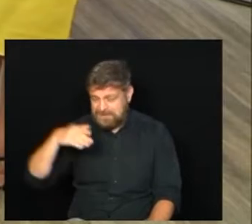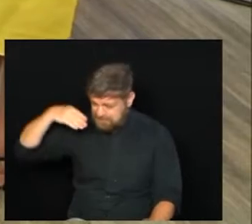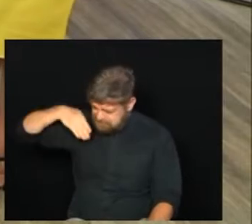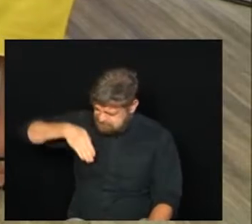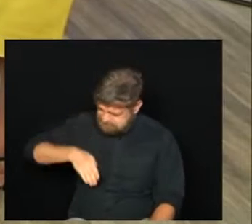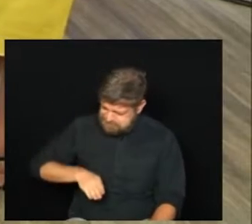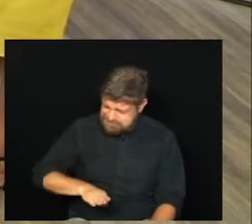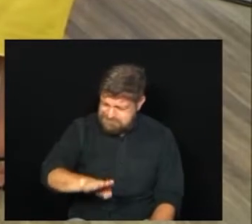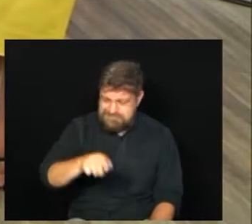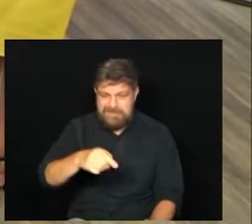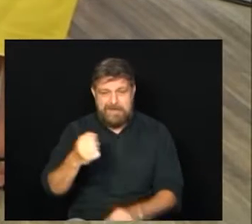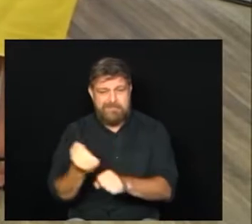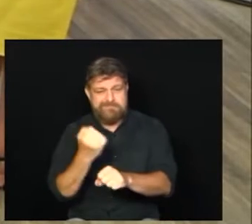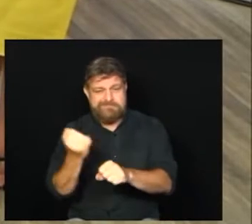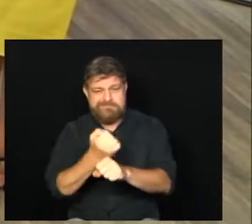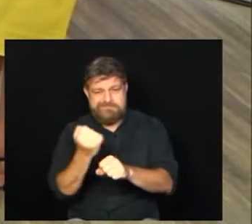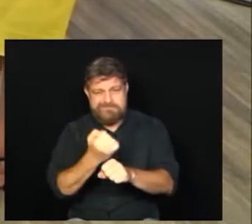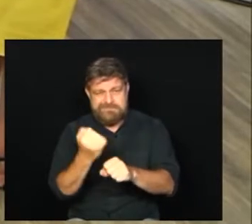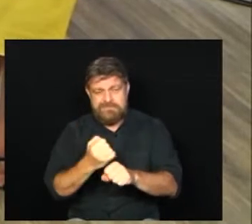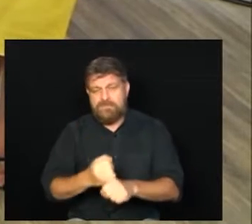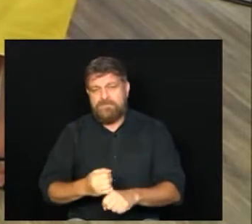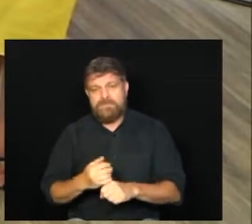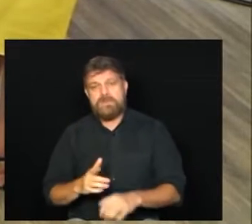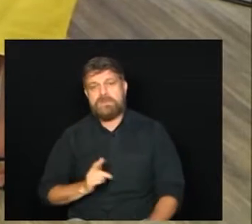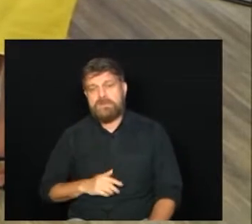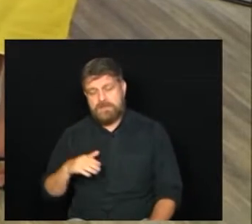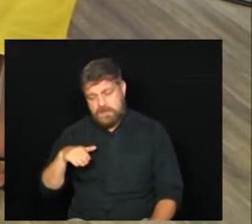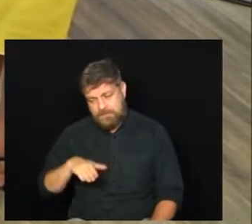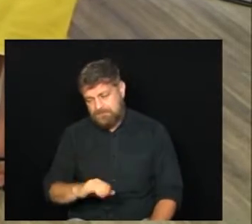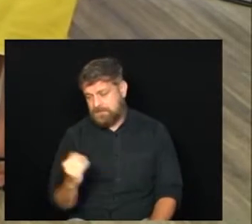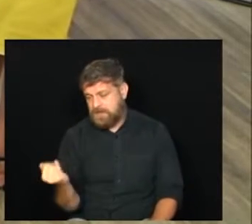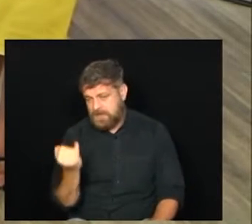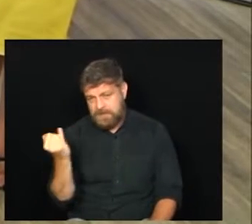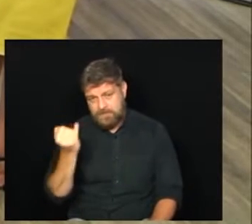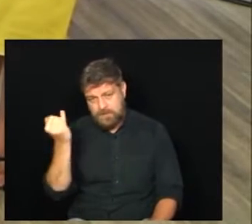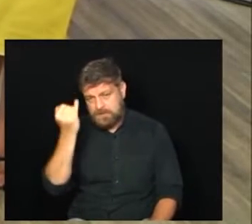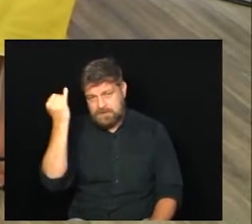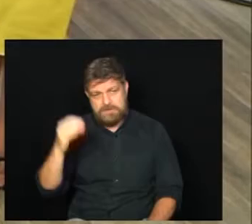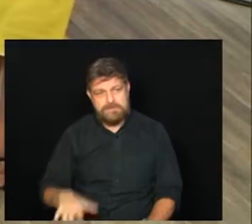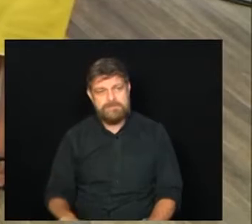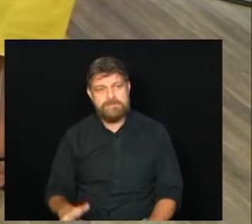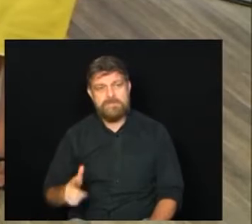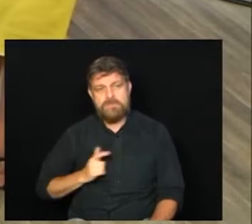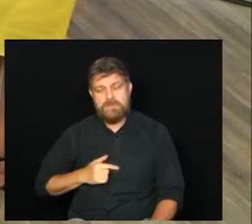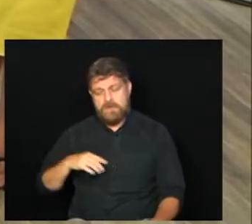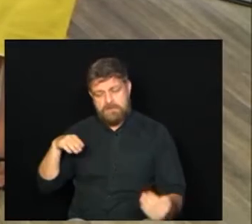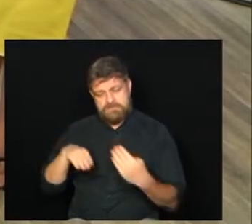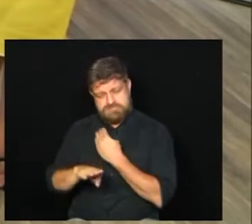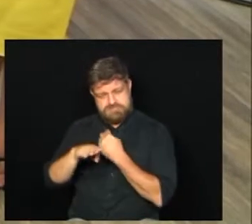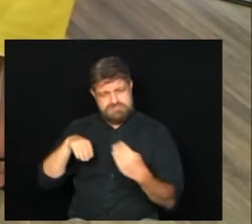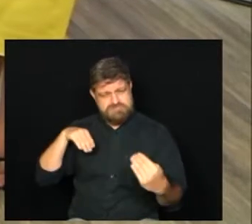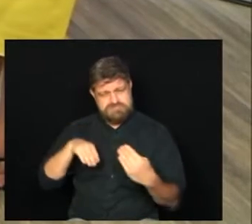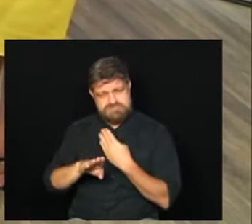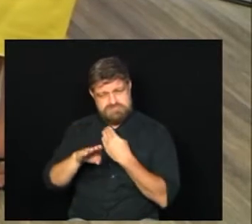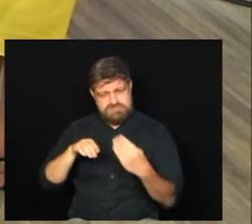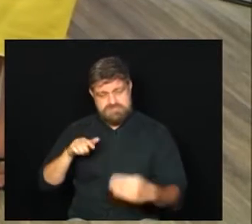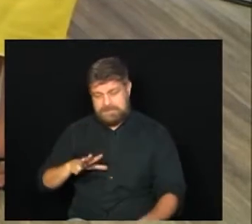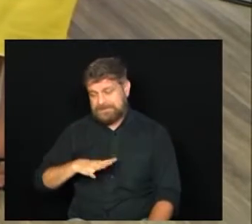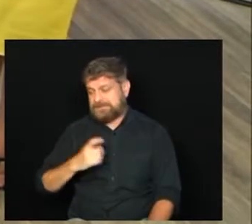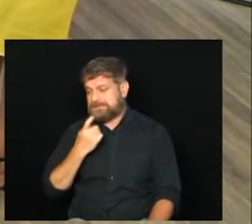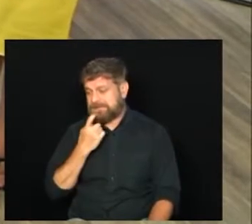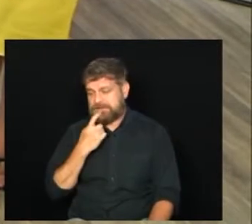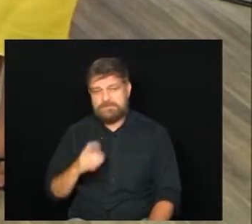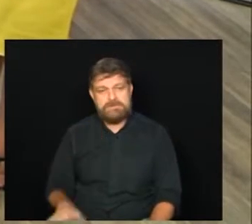está sendo ampliado, e essa é uma importante via que leva as pessoas até lá. De grande movimentação, né, aqui para a cidade de